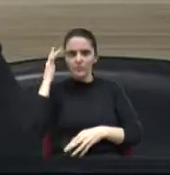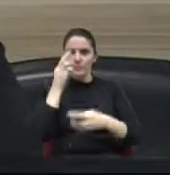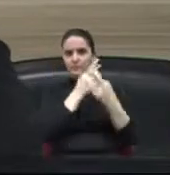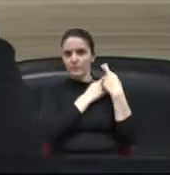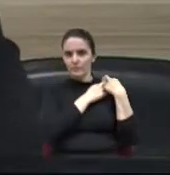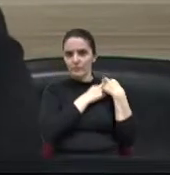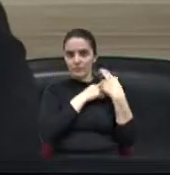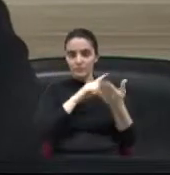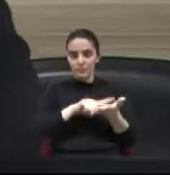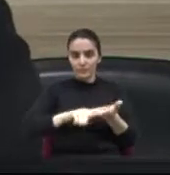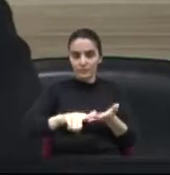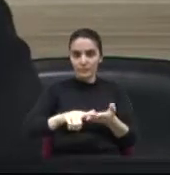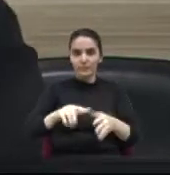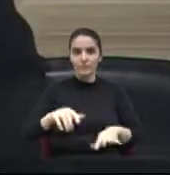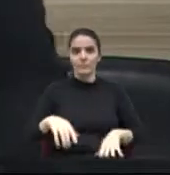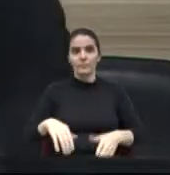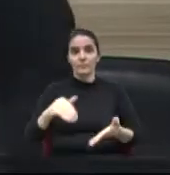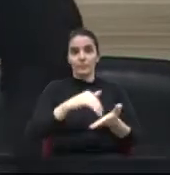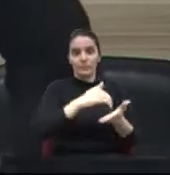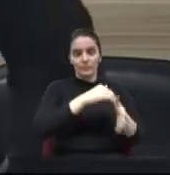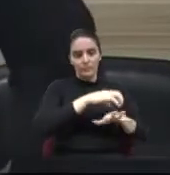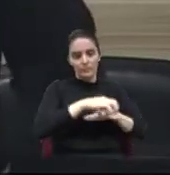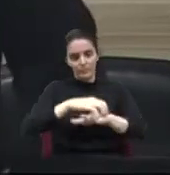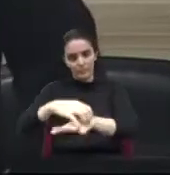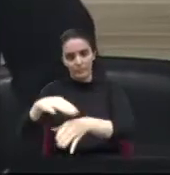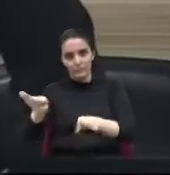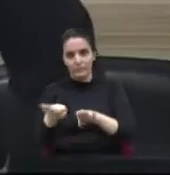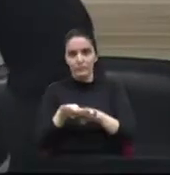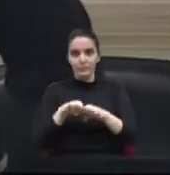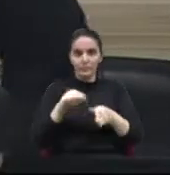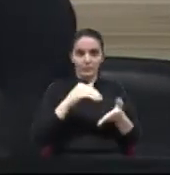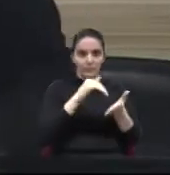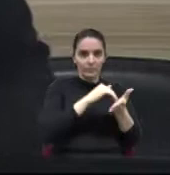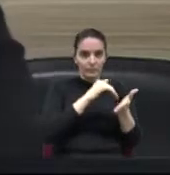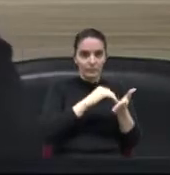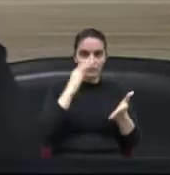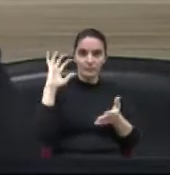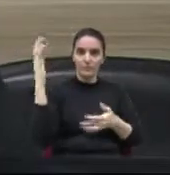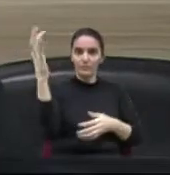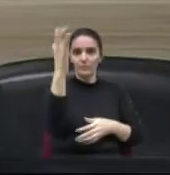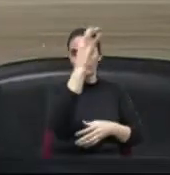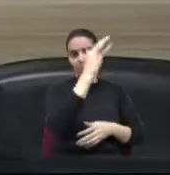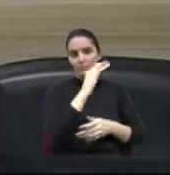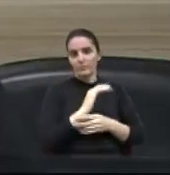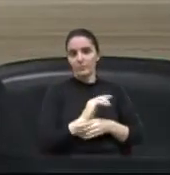de Mobilidade Urbana, a Secretaria do Meio Ambiente, a Divisão de